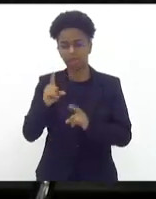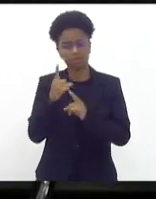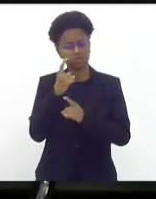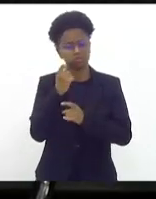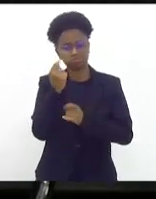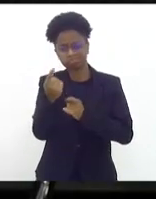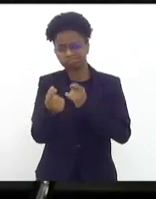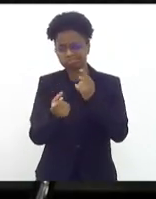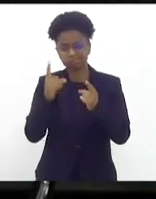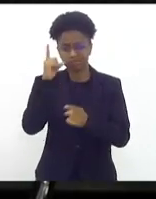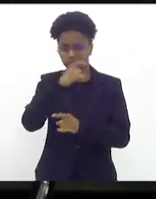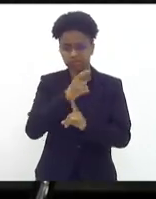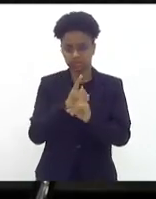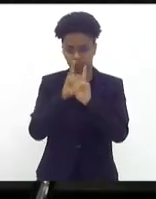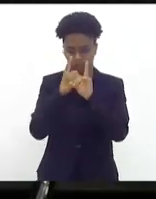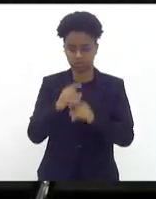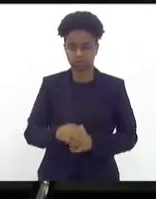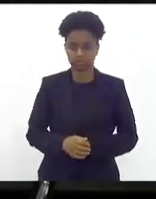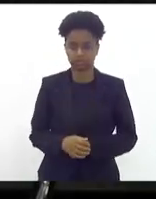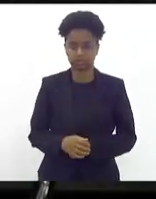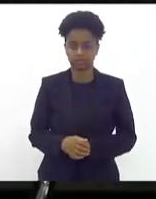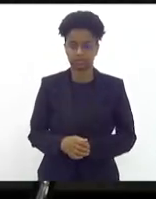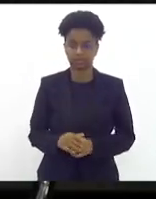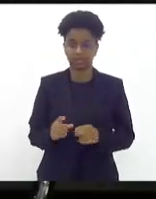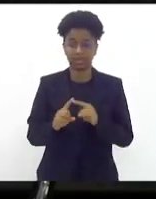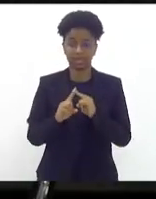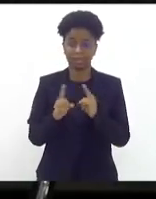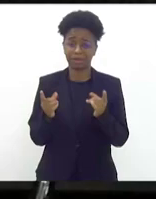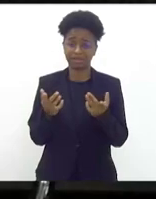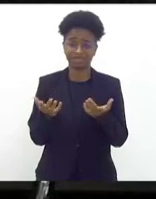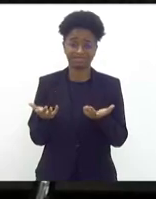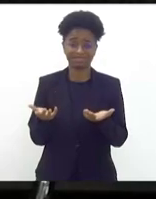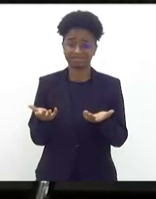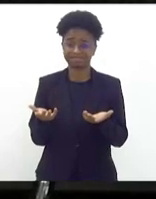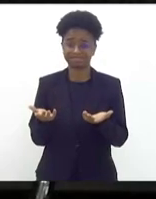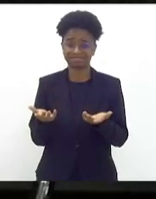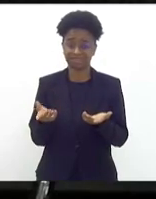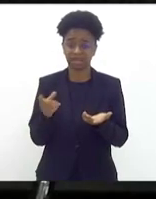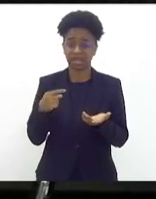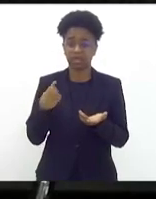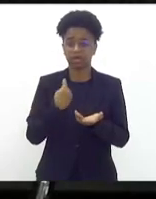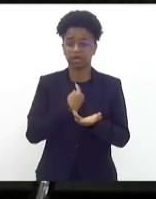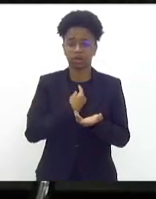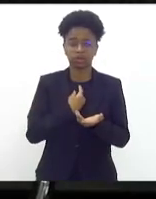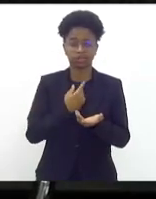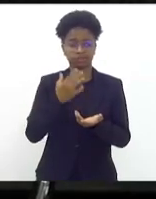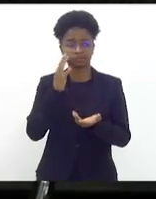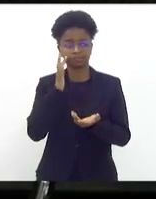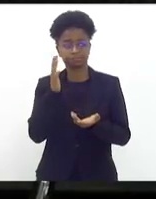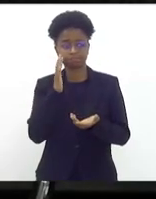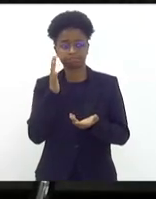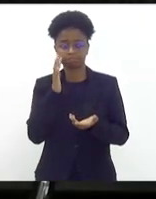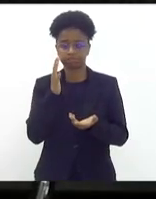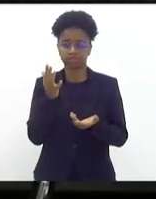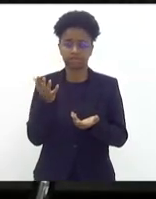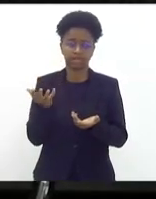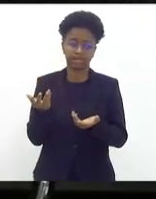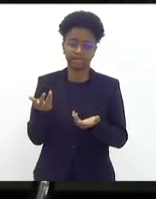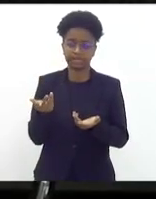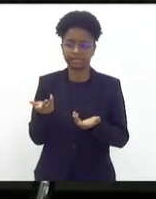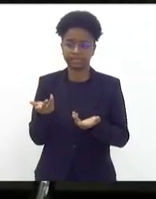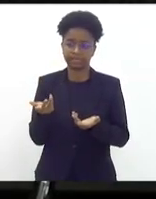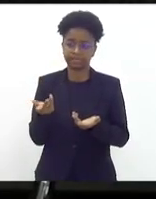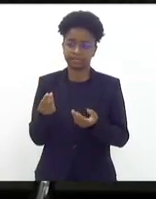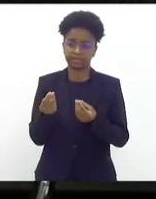ainda. Né? Mas a gente parte do pressuposto que